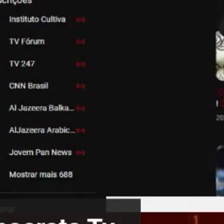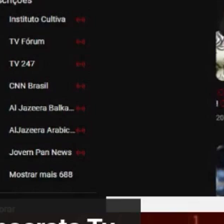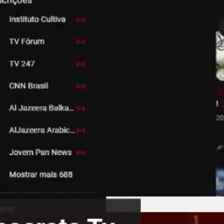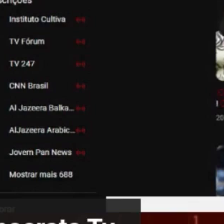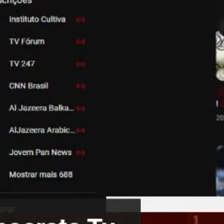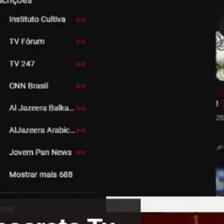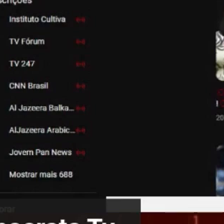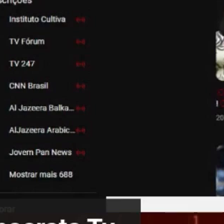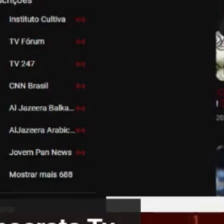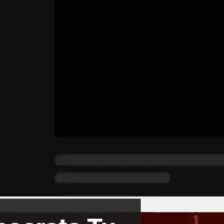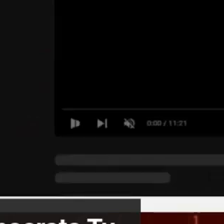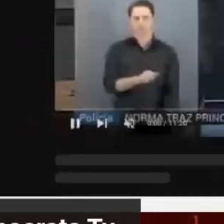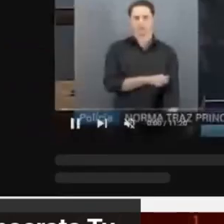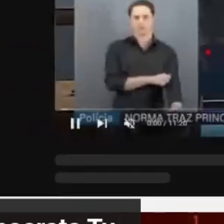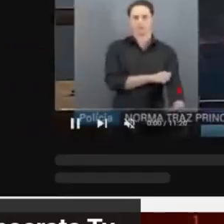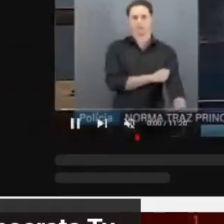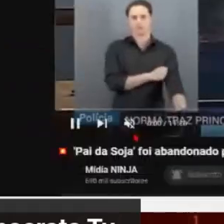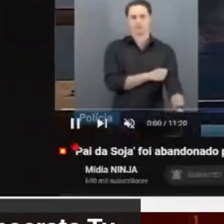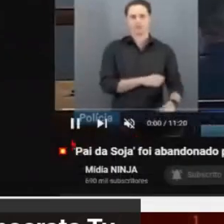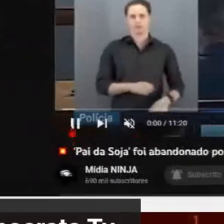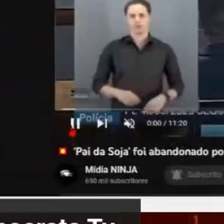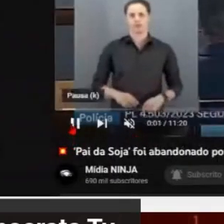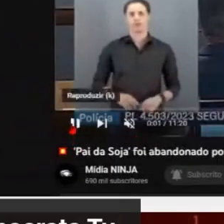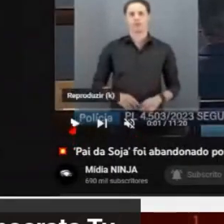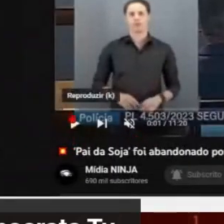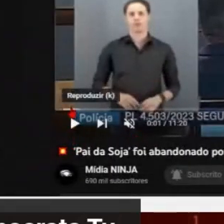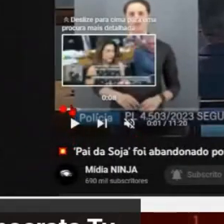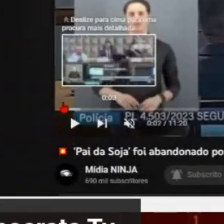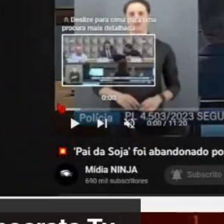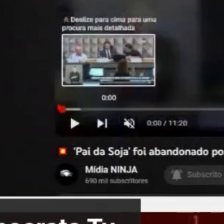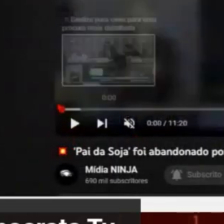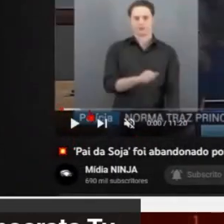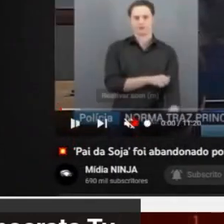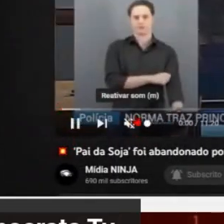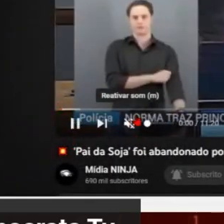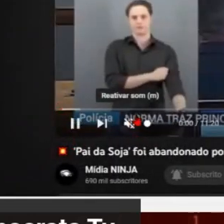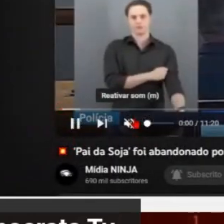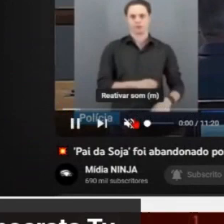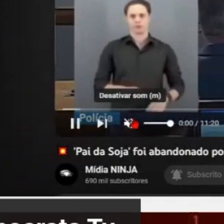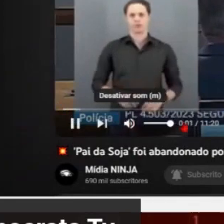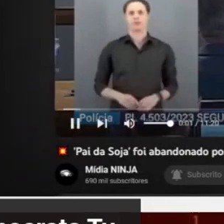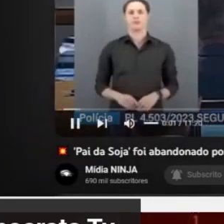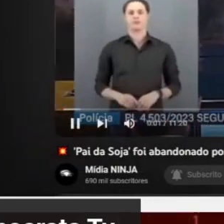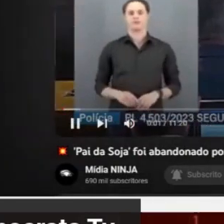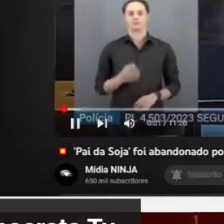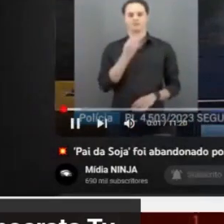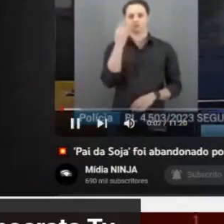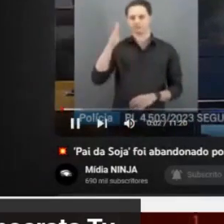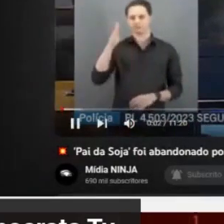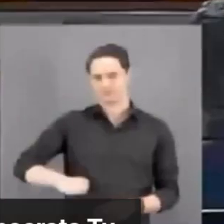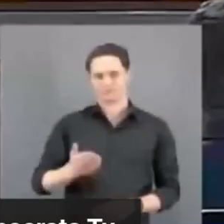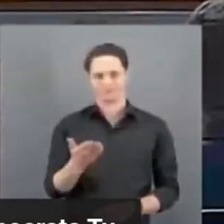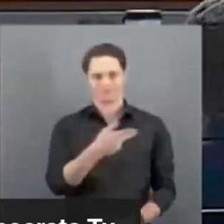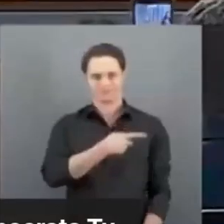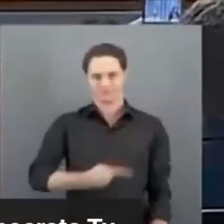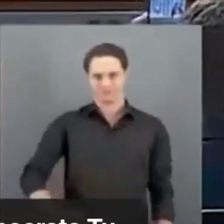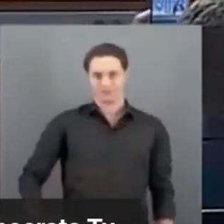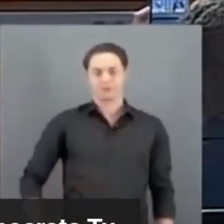financiar o golpe do 8 de janeiro. Vamos ver juntos. Deixa eu botar desde o começo o vídeo. Vou botar o som. Senhor